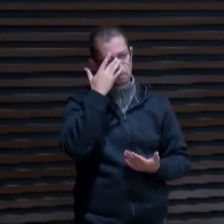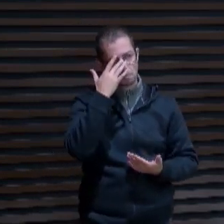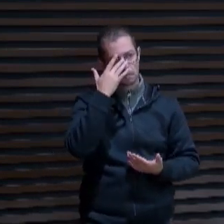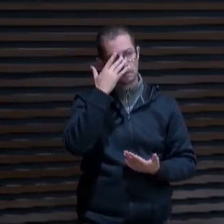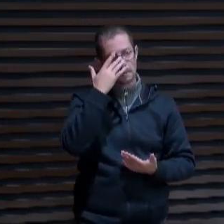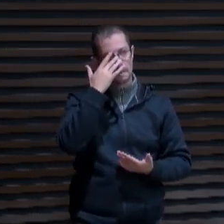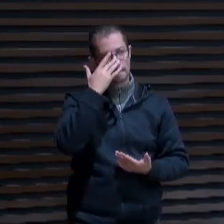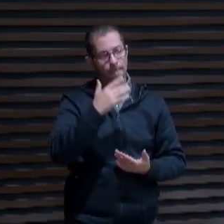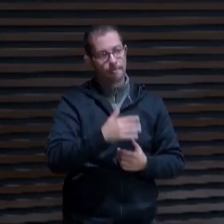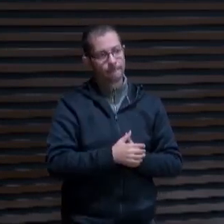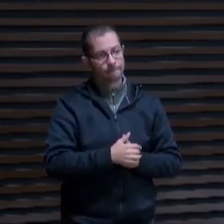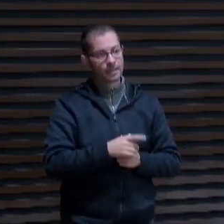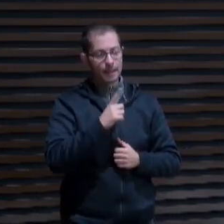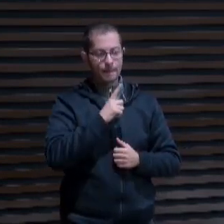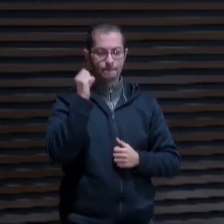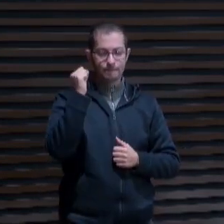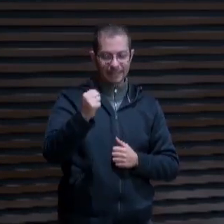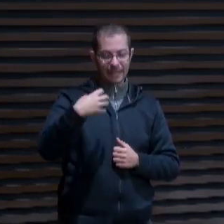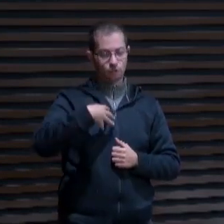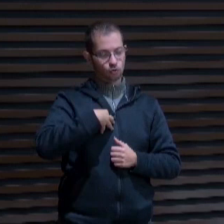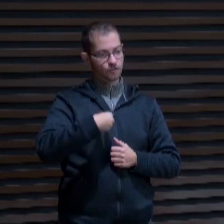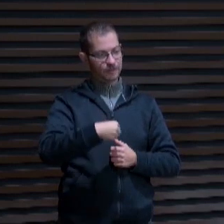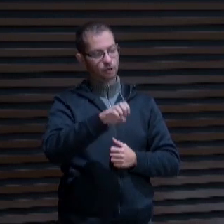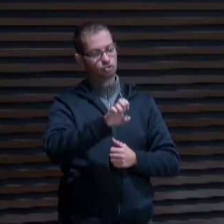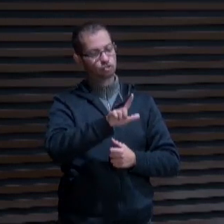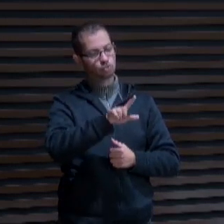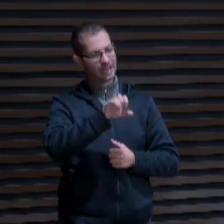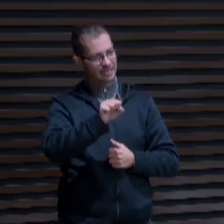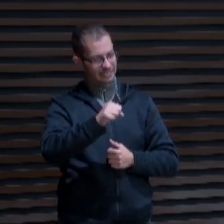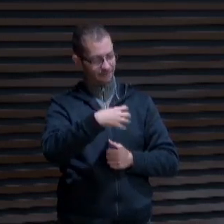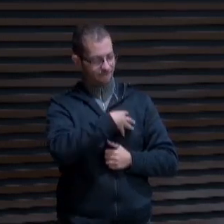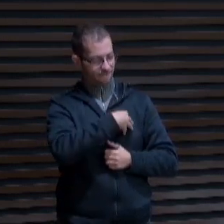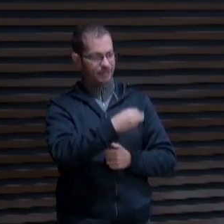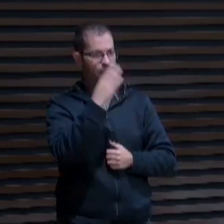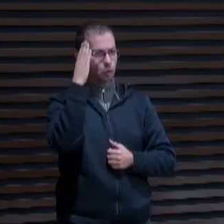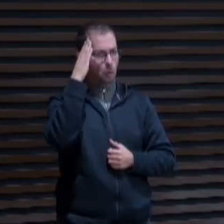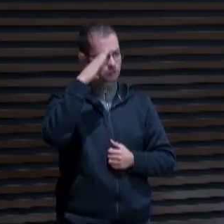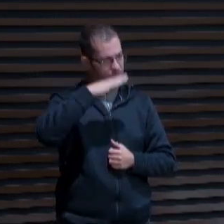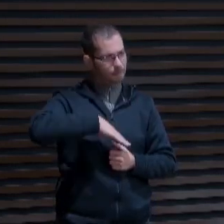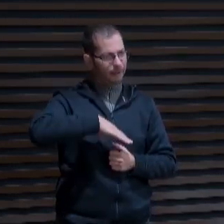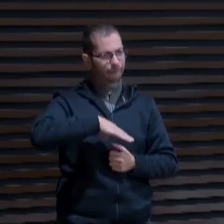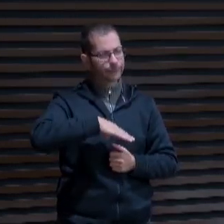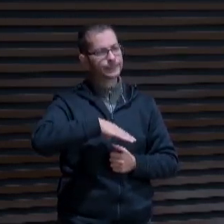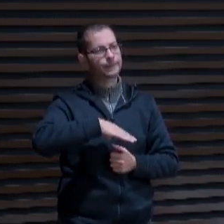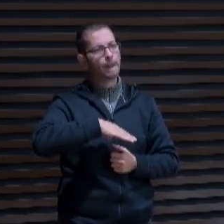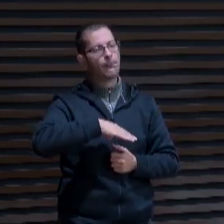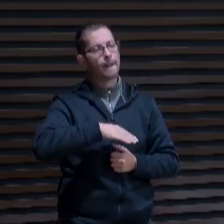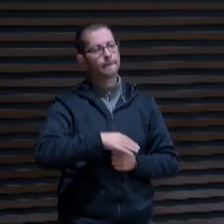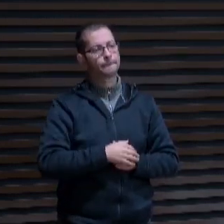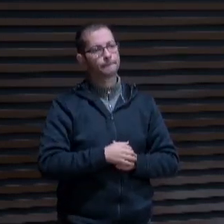de Deus, mataram os filhos de Eli, filhos perversos, Hofni e Finéias. E